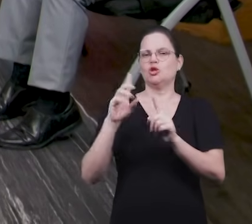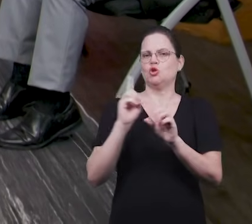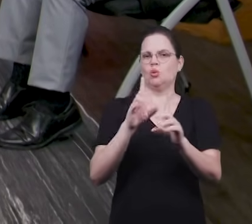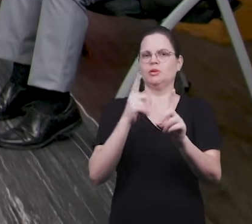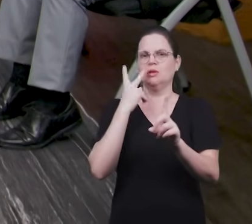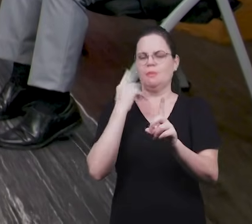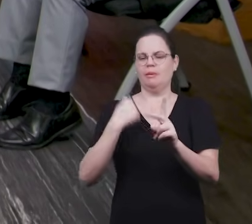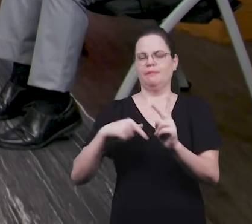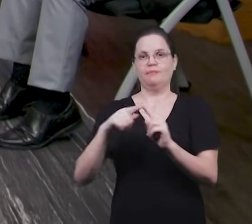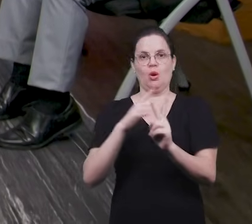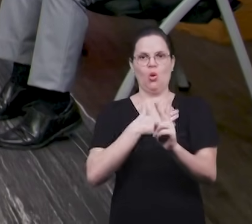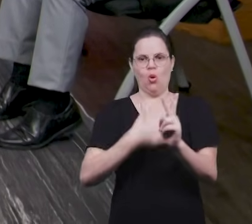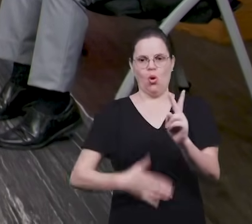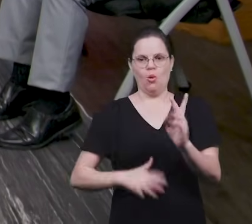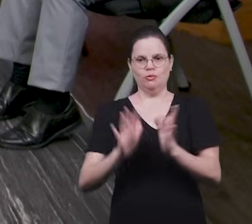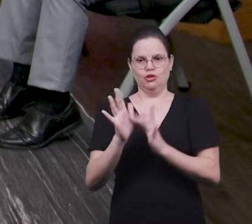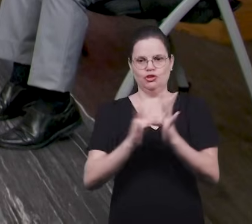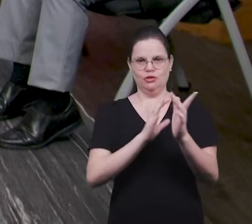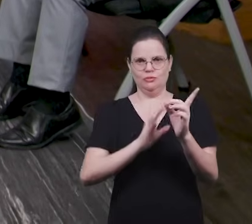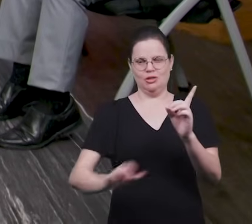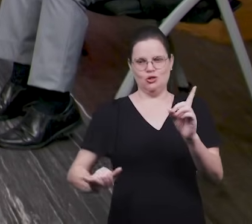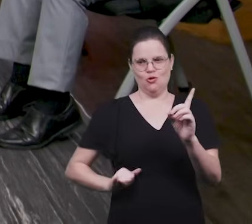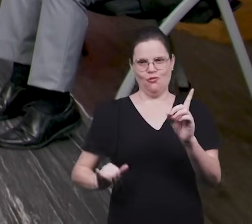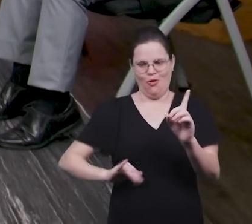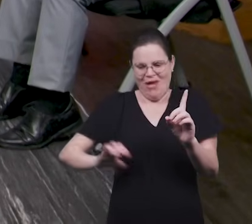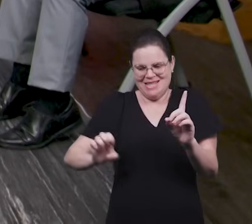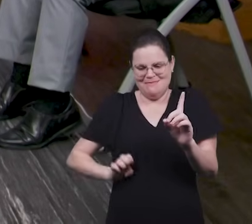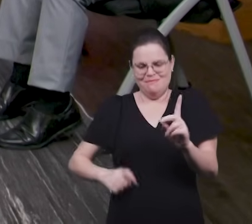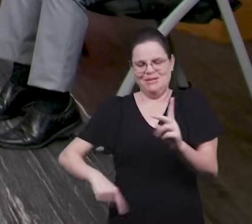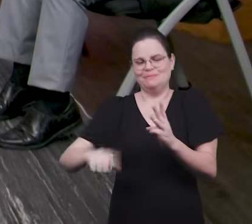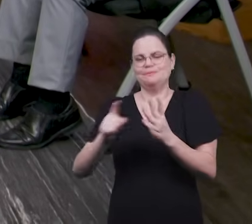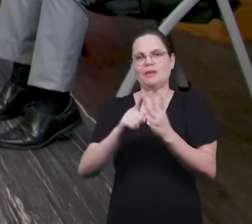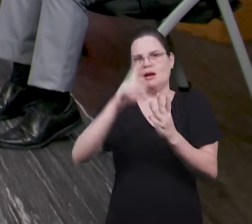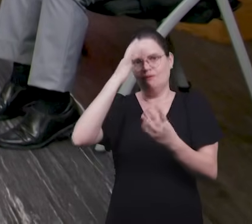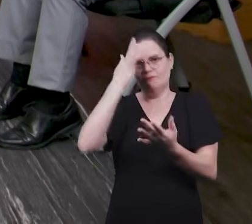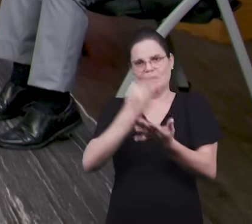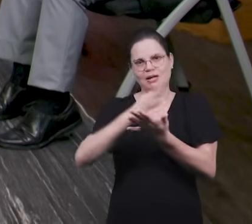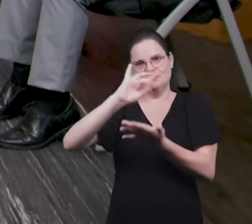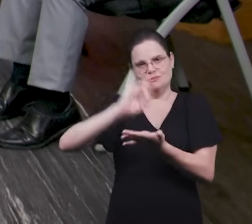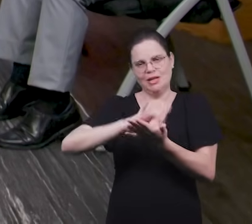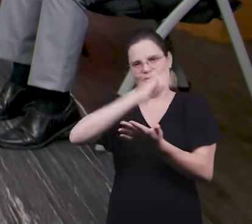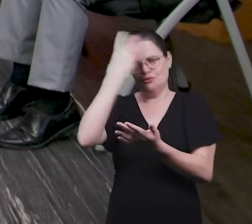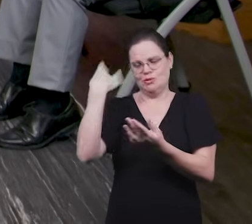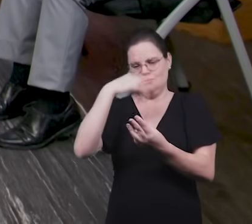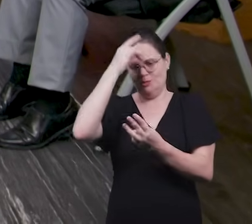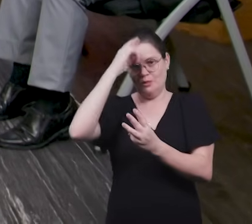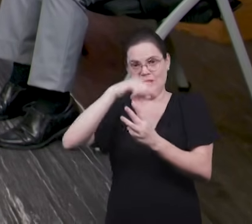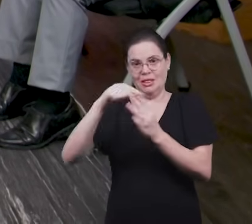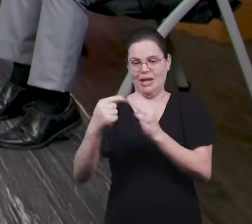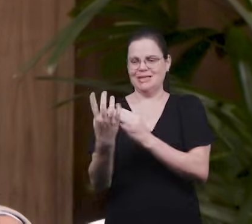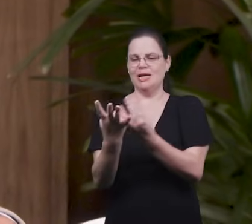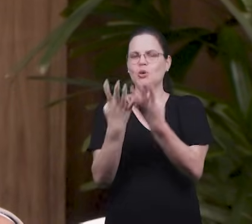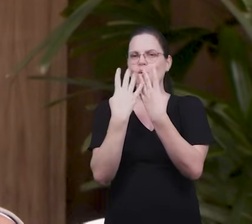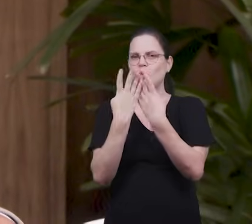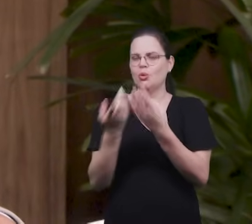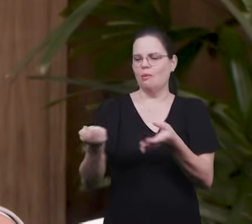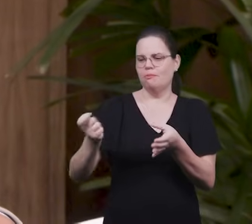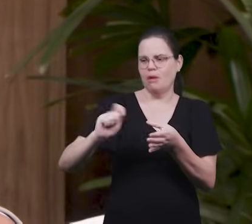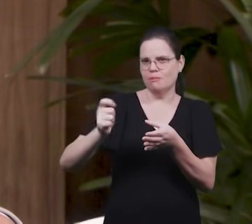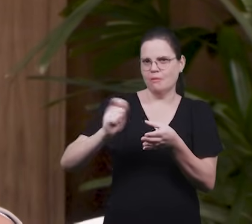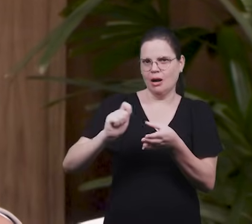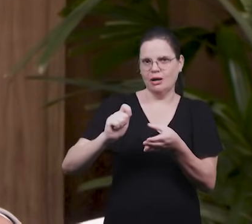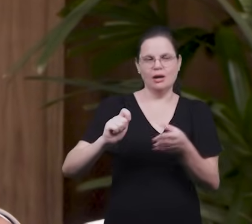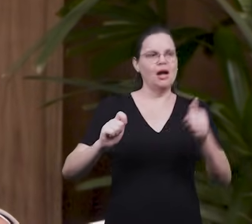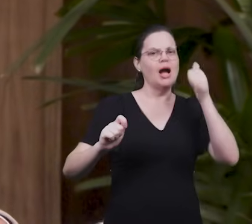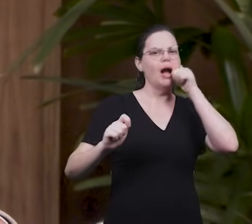corpo do Filho que sofreu na igreja de Esmirna e a fé verdadeira do Espírito Santo. Agora essa mulher, que a igreja é infiel,